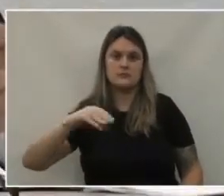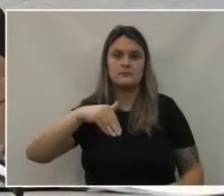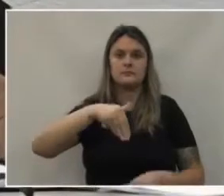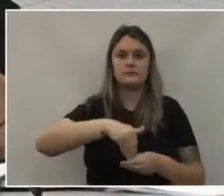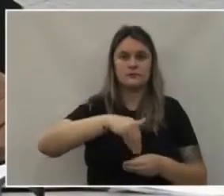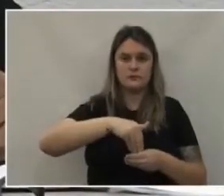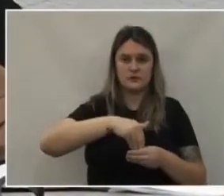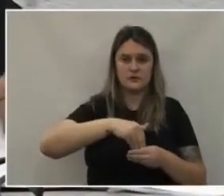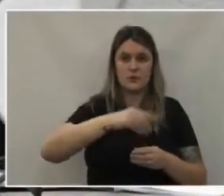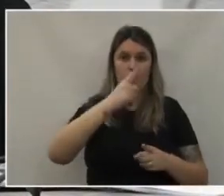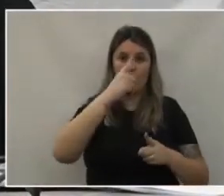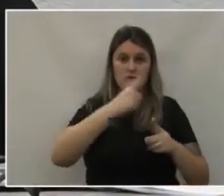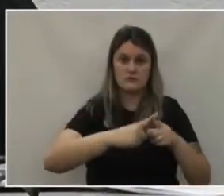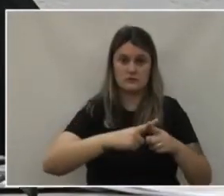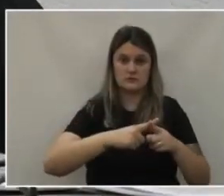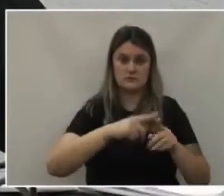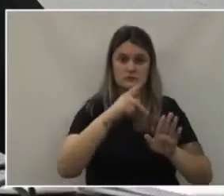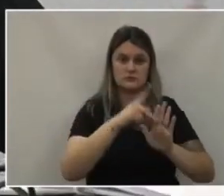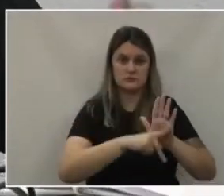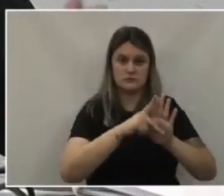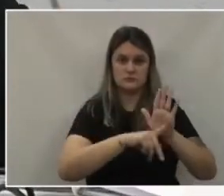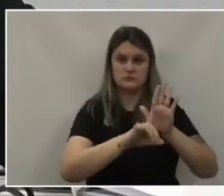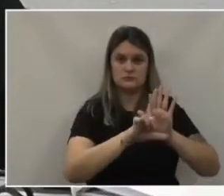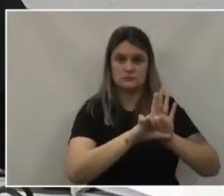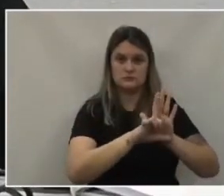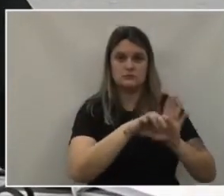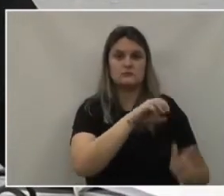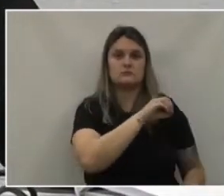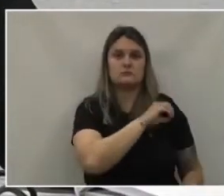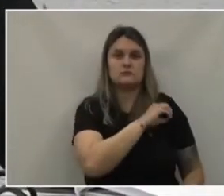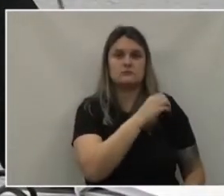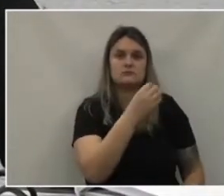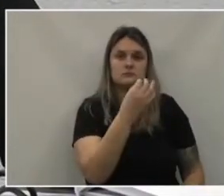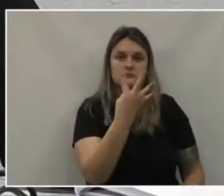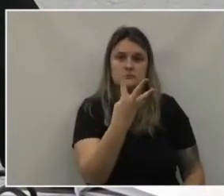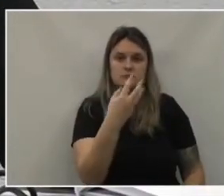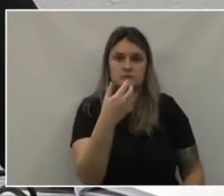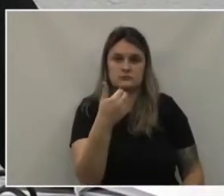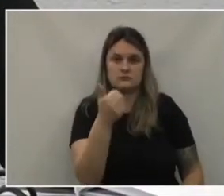Votação única do projeto de lei ordinária número